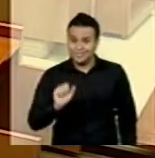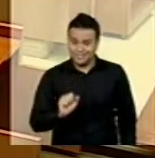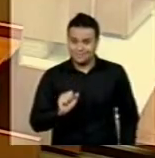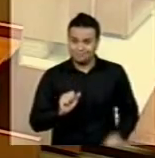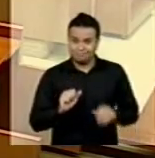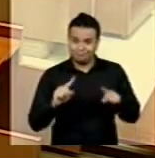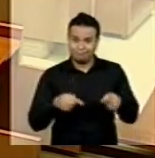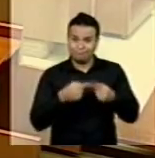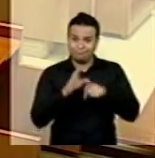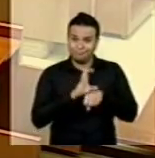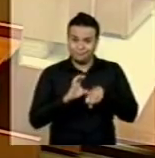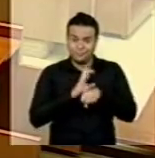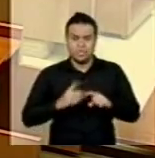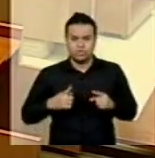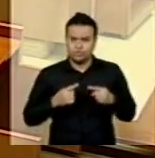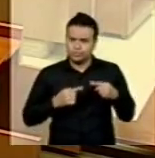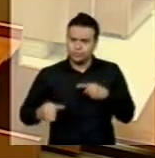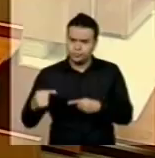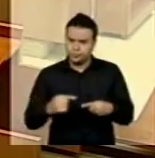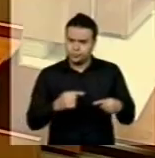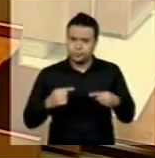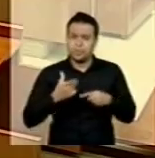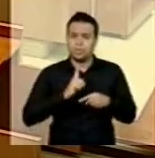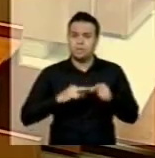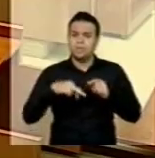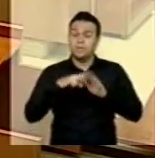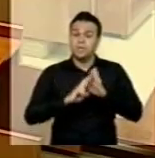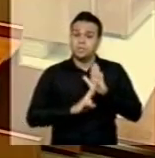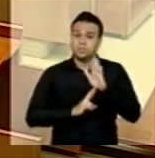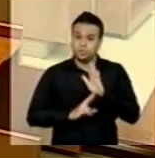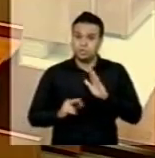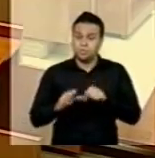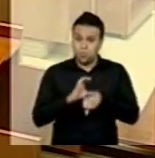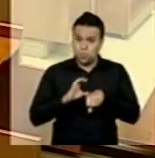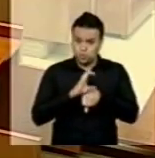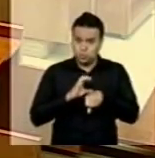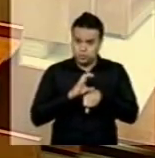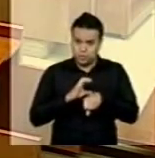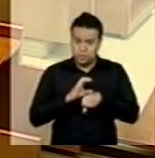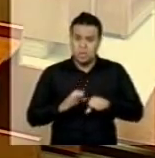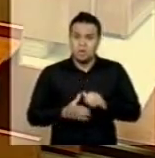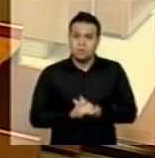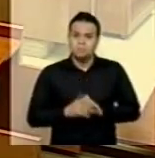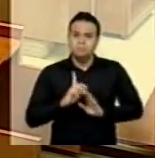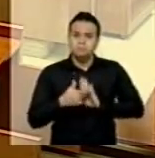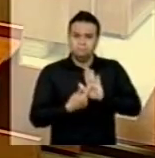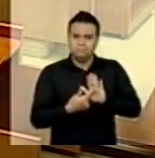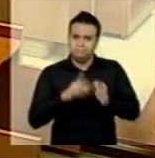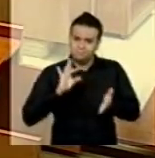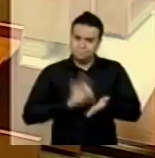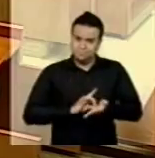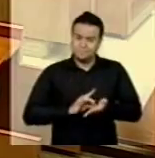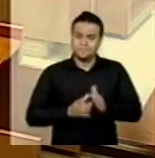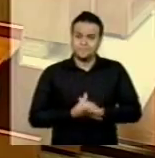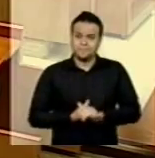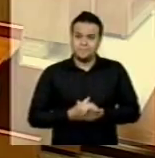Embora a discussão em torno do regime constitucional de membros do Legislativo apresente férteis